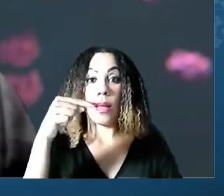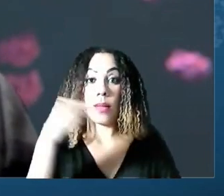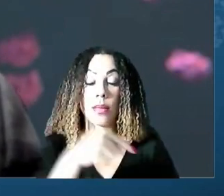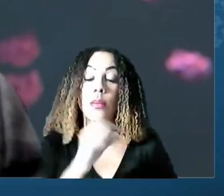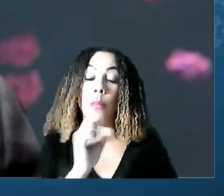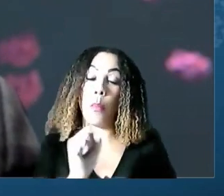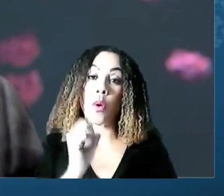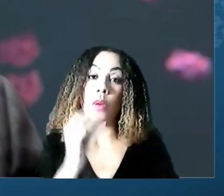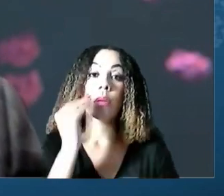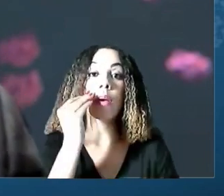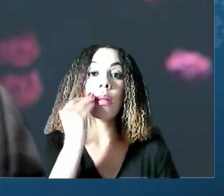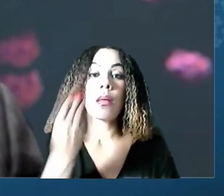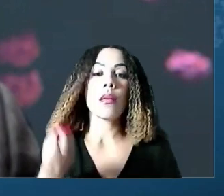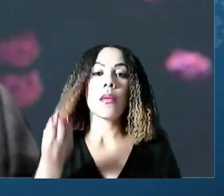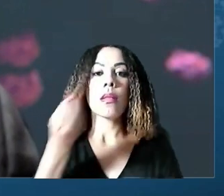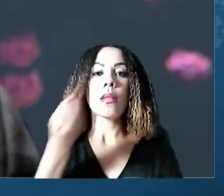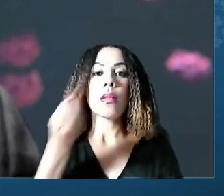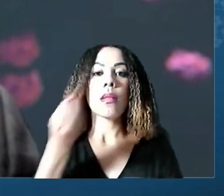fornecer